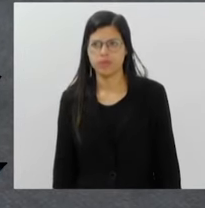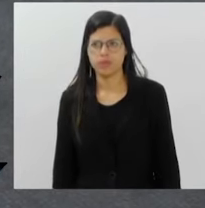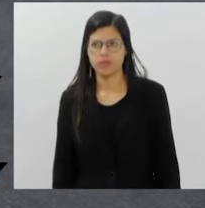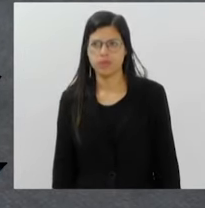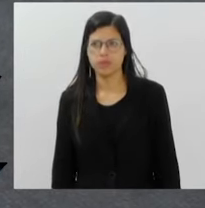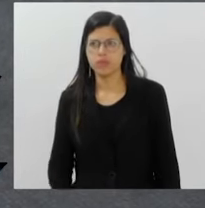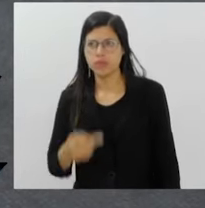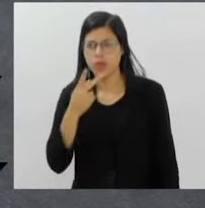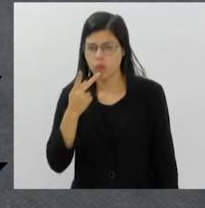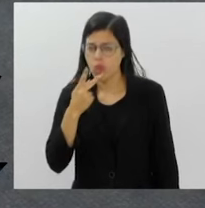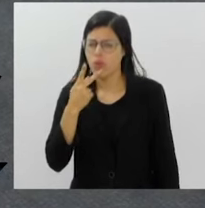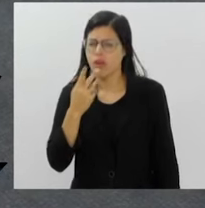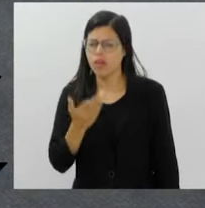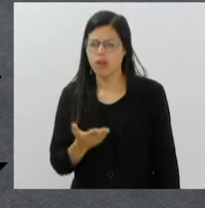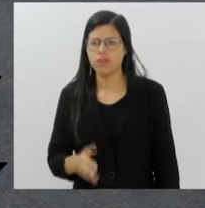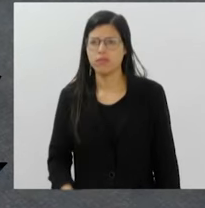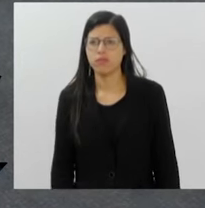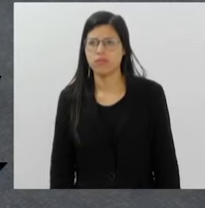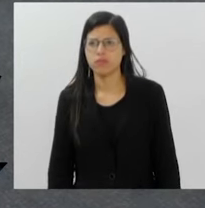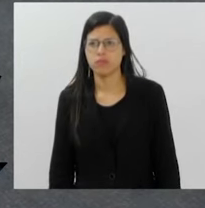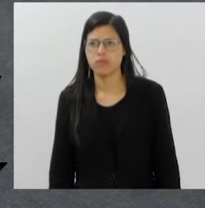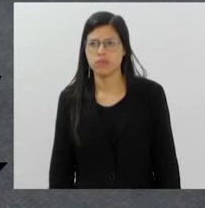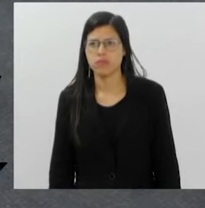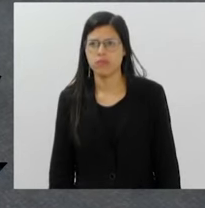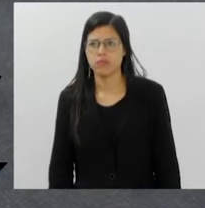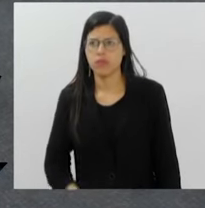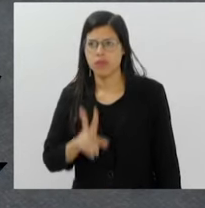E vou falar mesmo aqui, cadê a resposta?